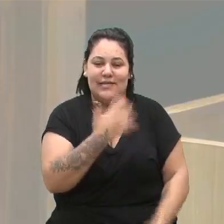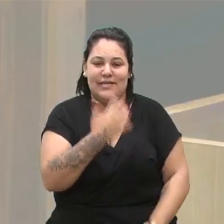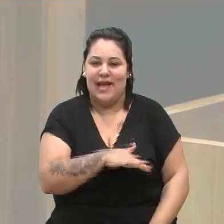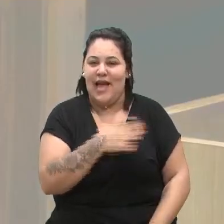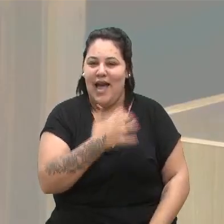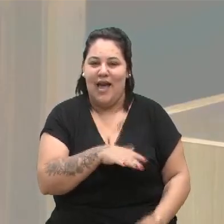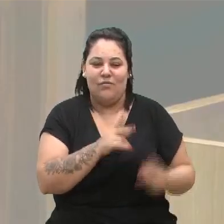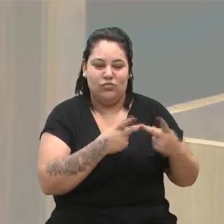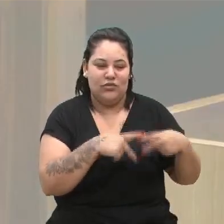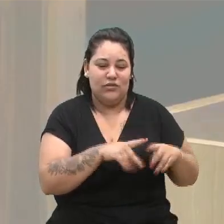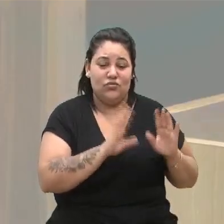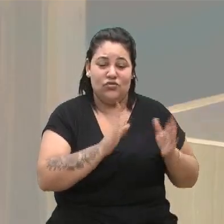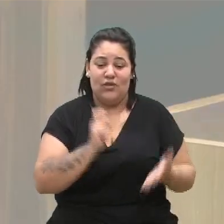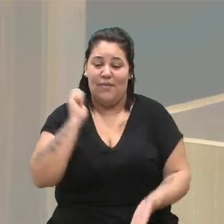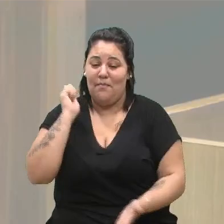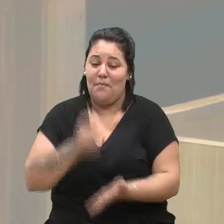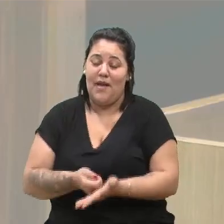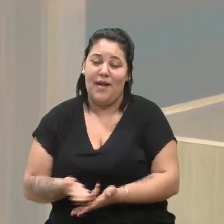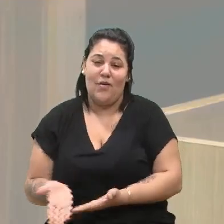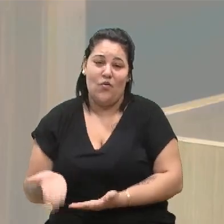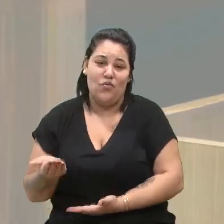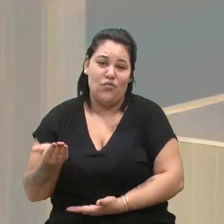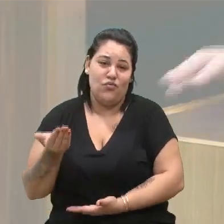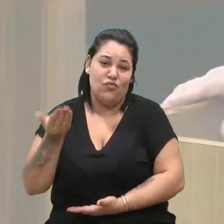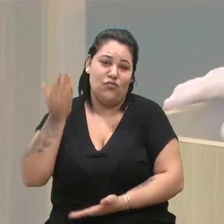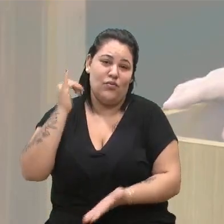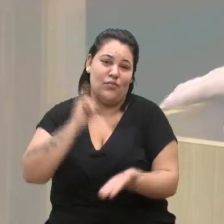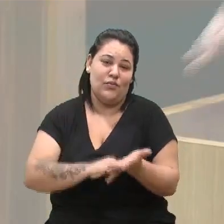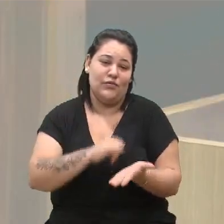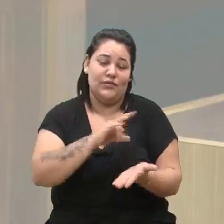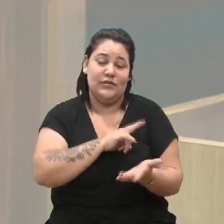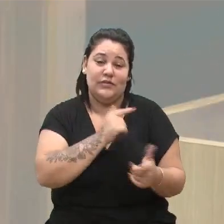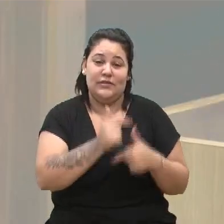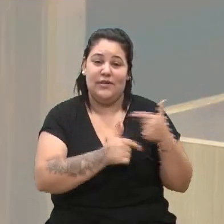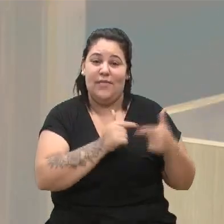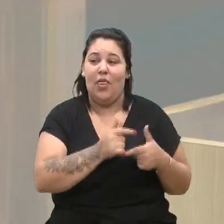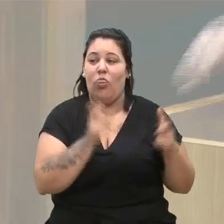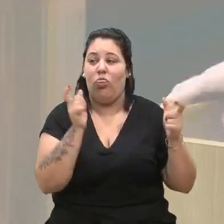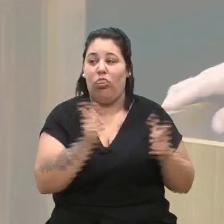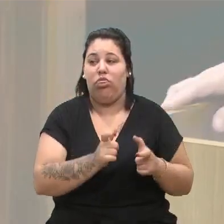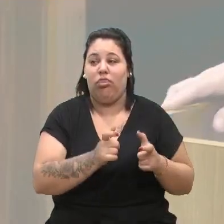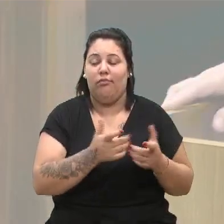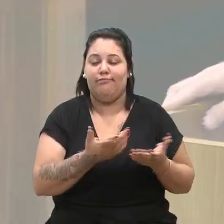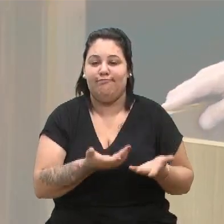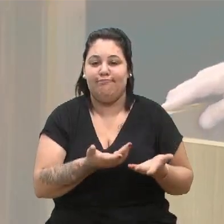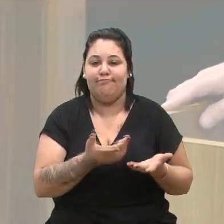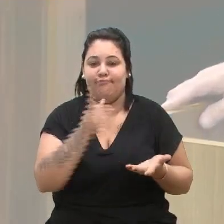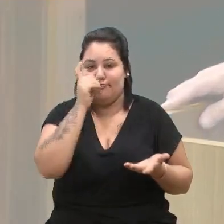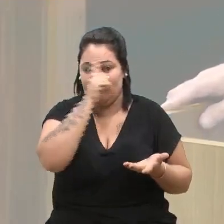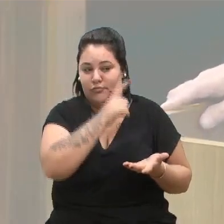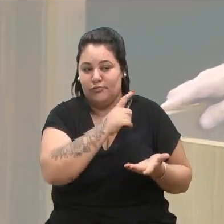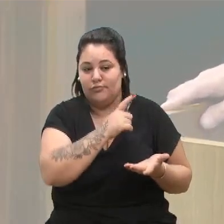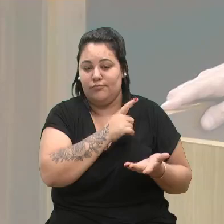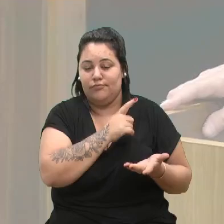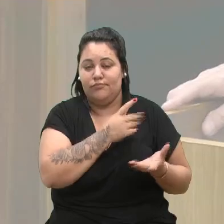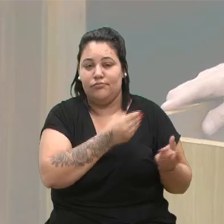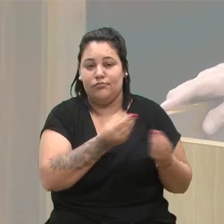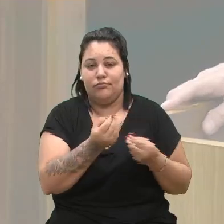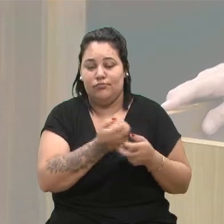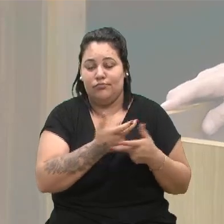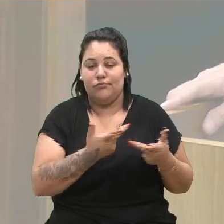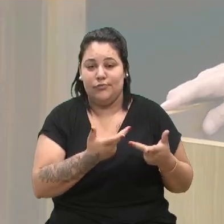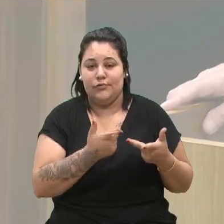que já paga altos impostos e tem os serviços precários em uma série de áreas. Então, é